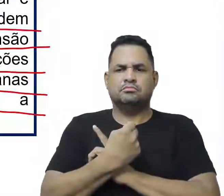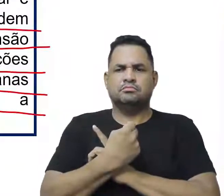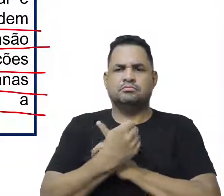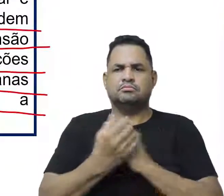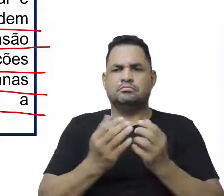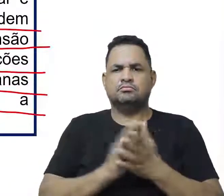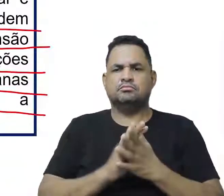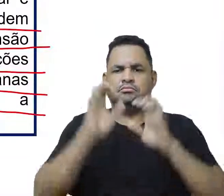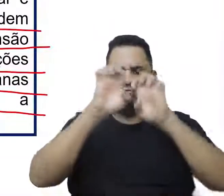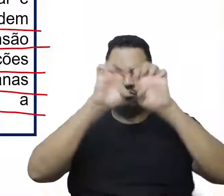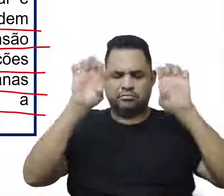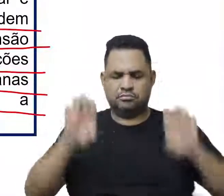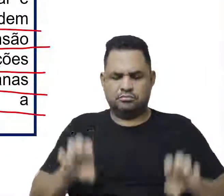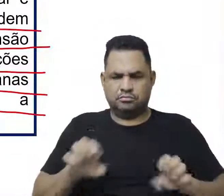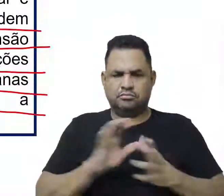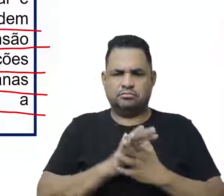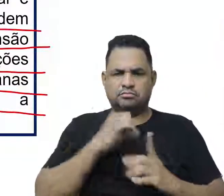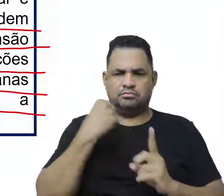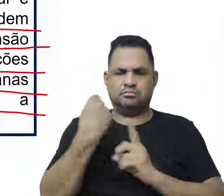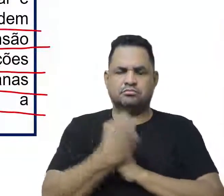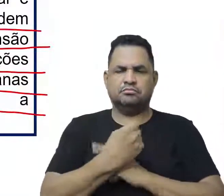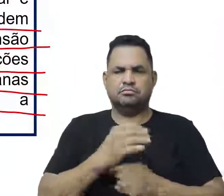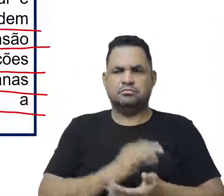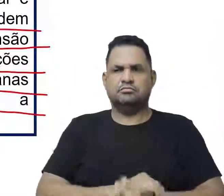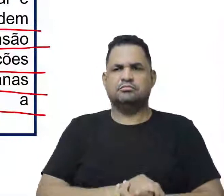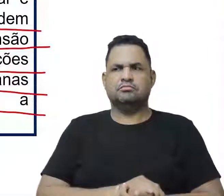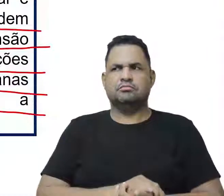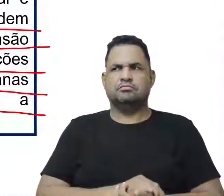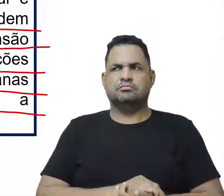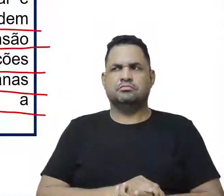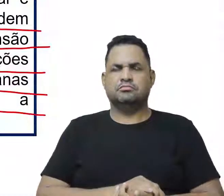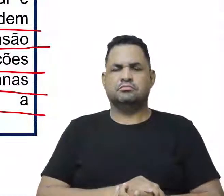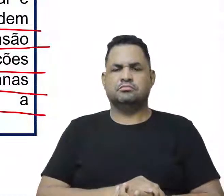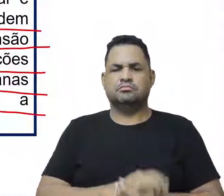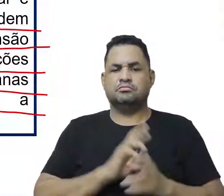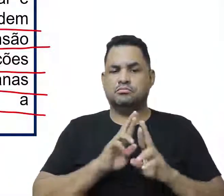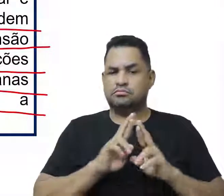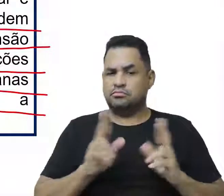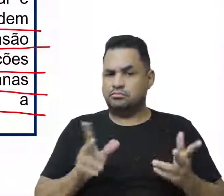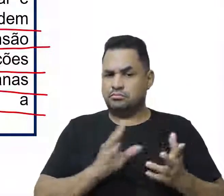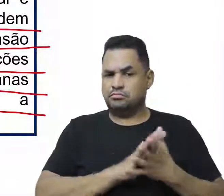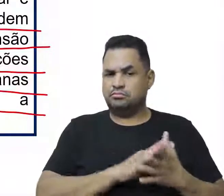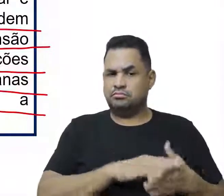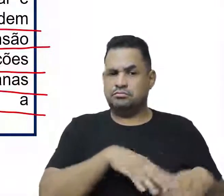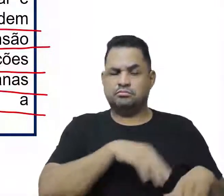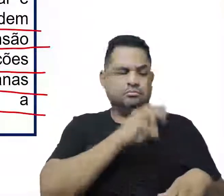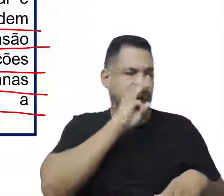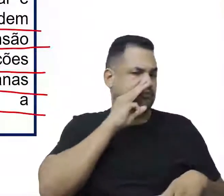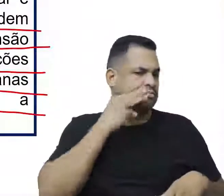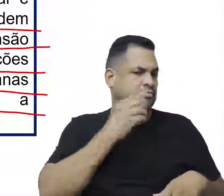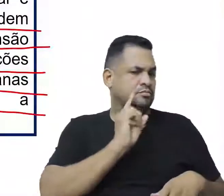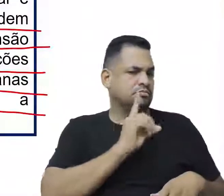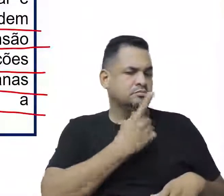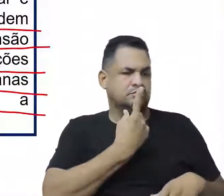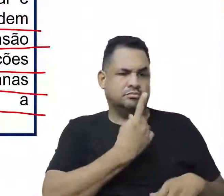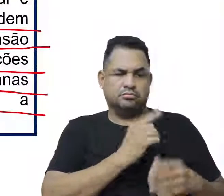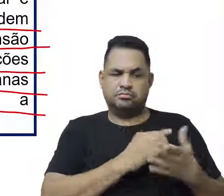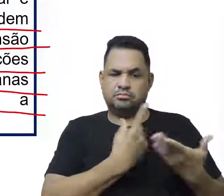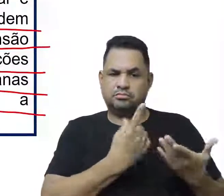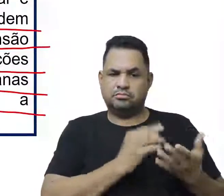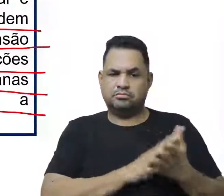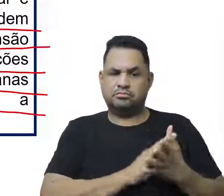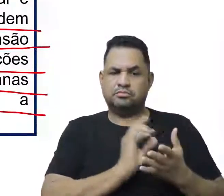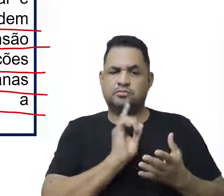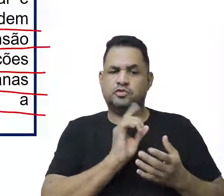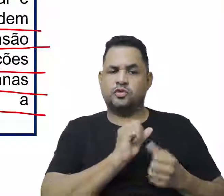né se mude as estruturas da sociedade tá diferente do Marques que já pensa que só tem um jeito ou seja